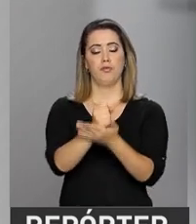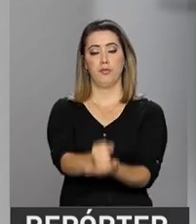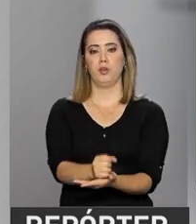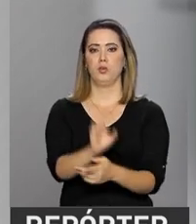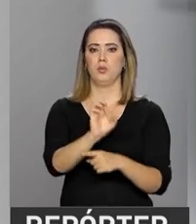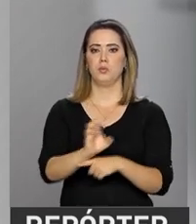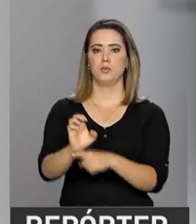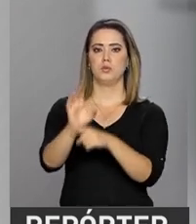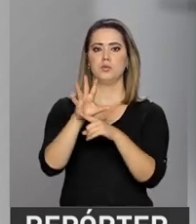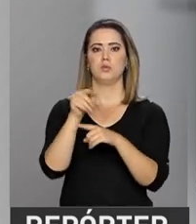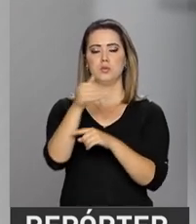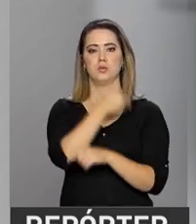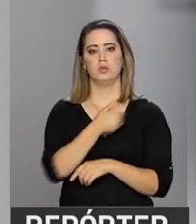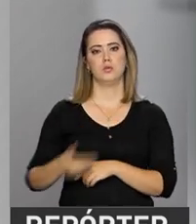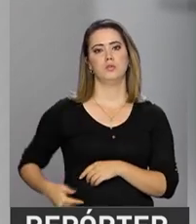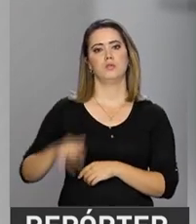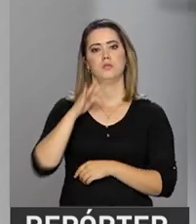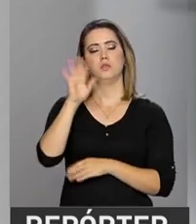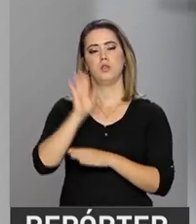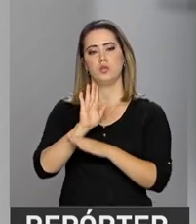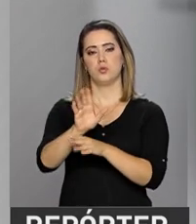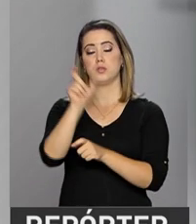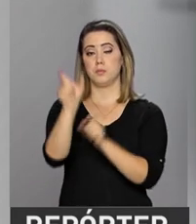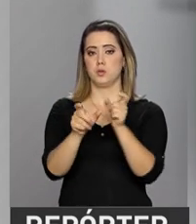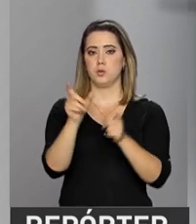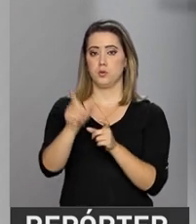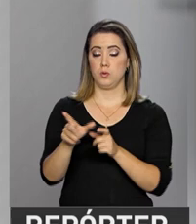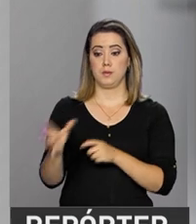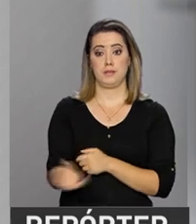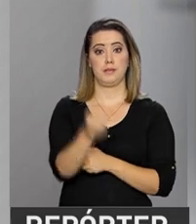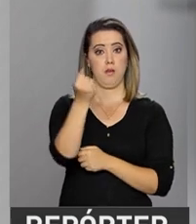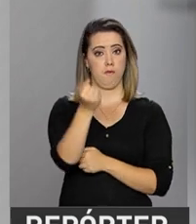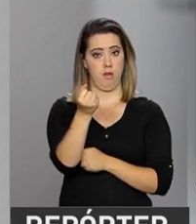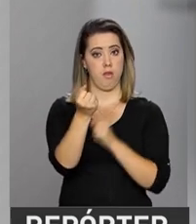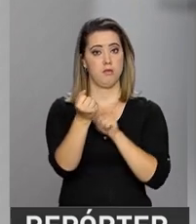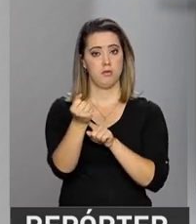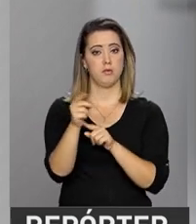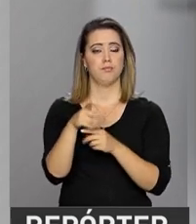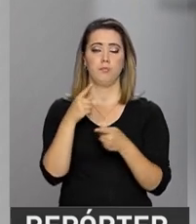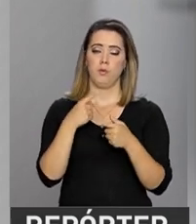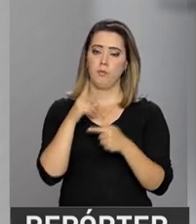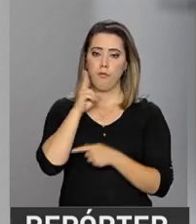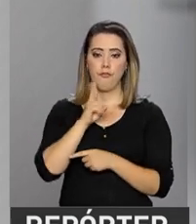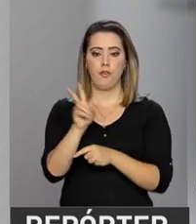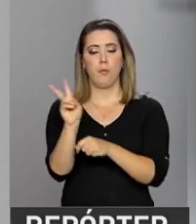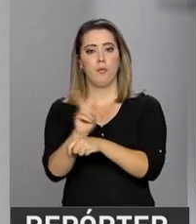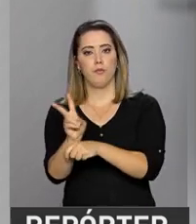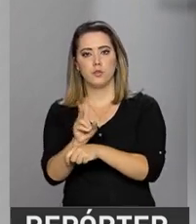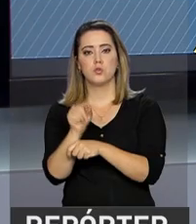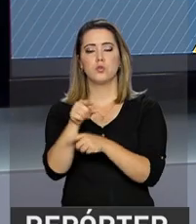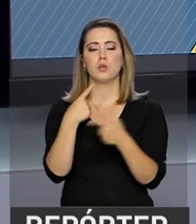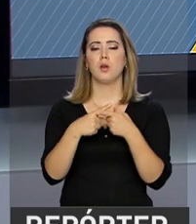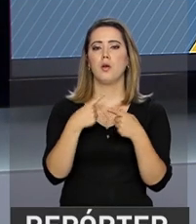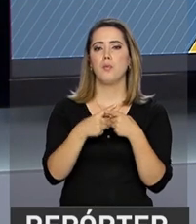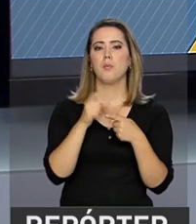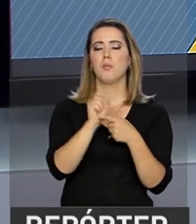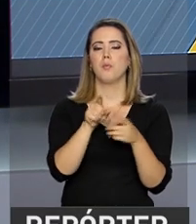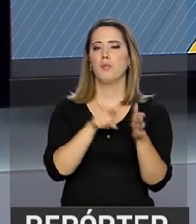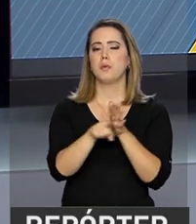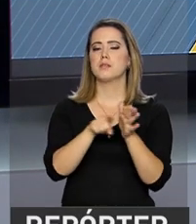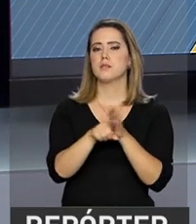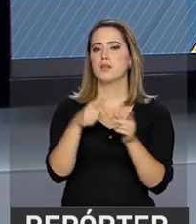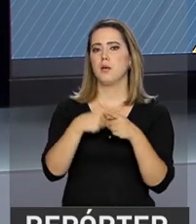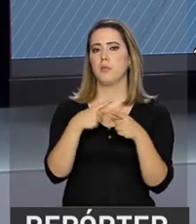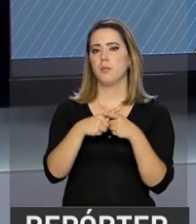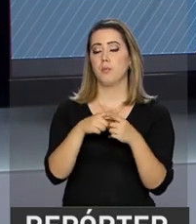a estrutura federal para apoio aos sobreviventes e afirmou que as causas dos acidentes precisam ser apuradas o presidente